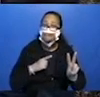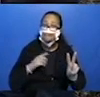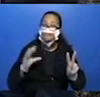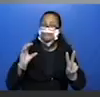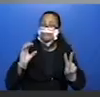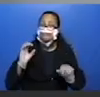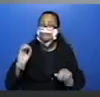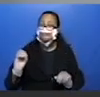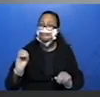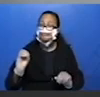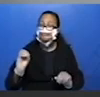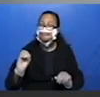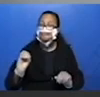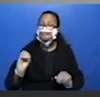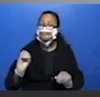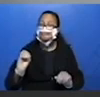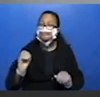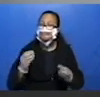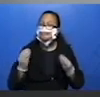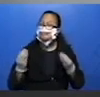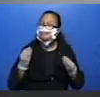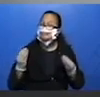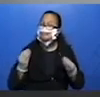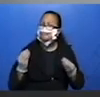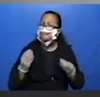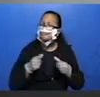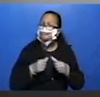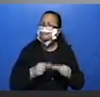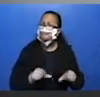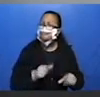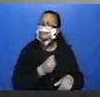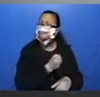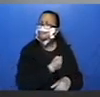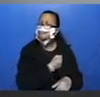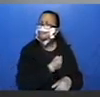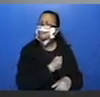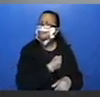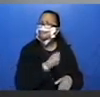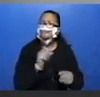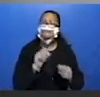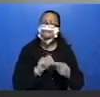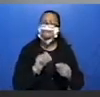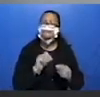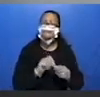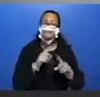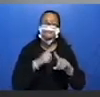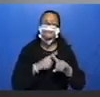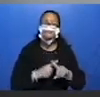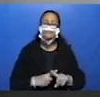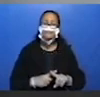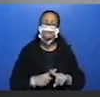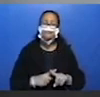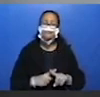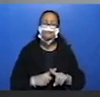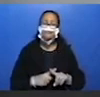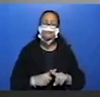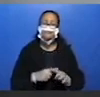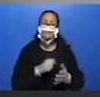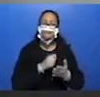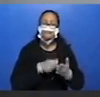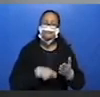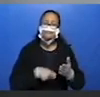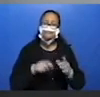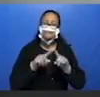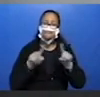esse número? Não falei que era fácil? Fazer a multiplicação, colocar no meu quadro